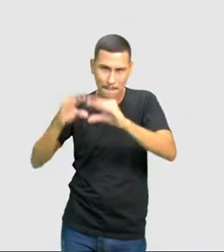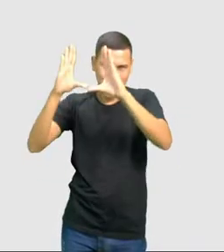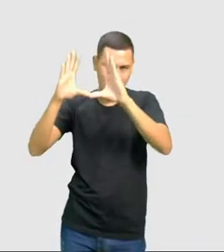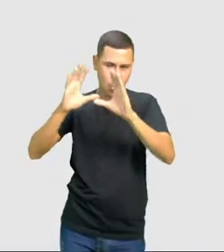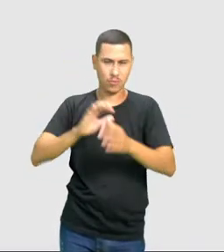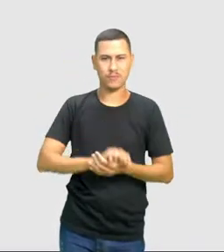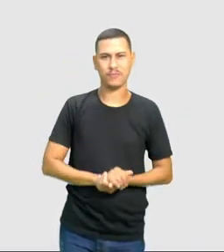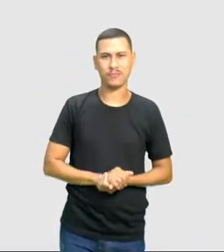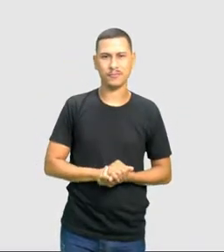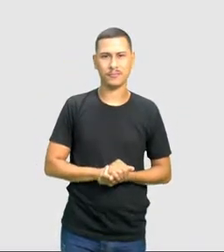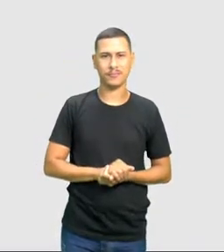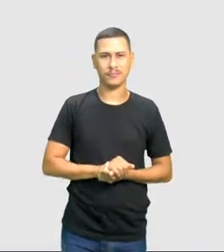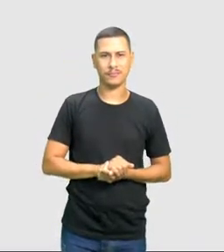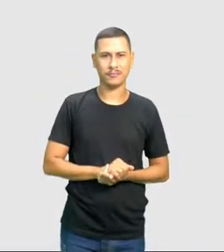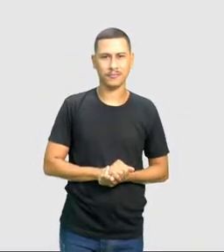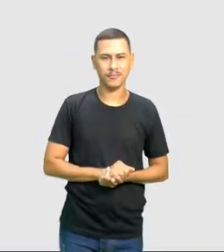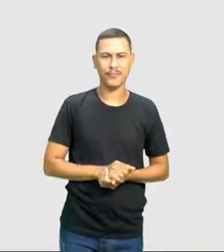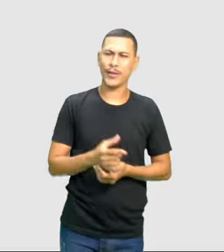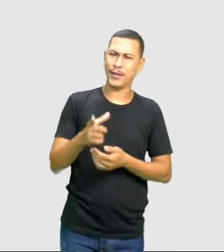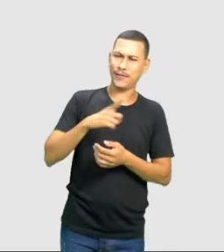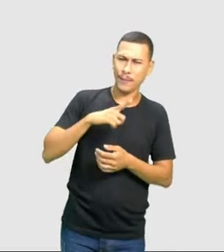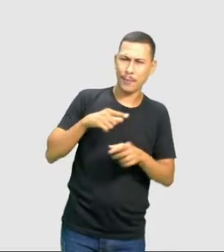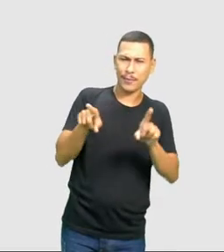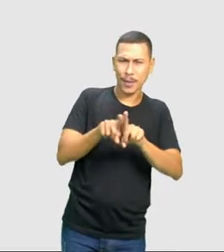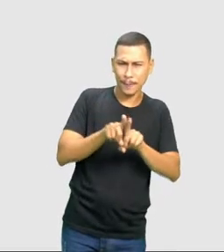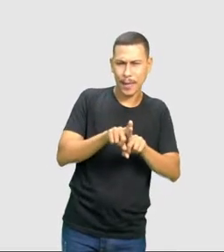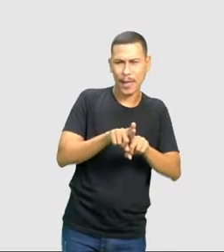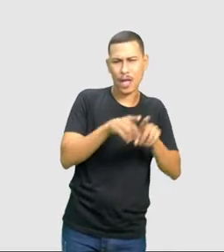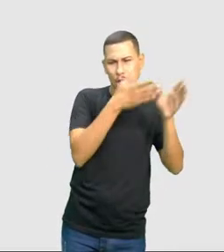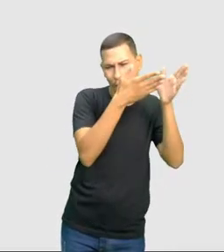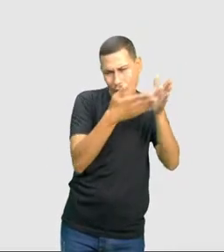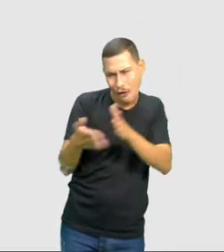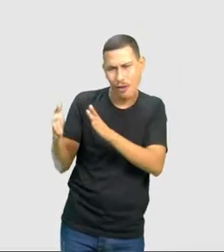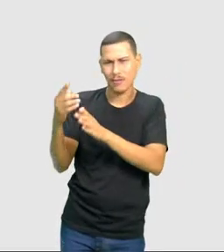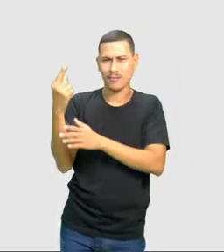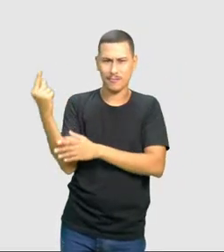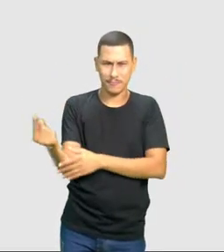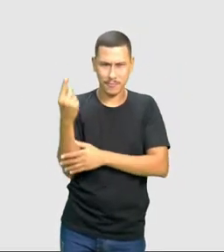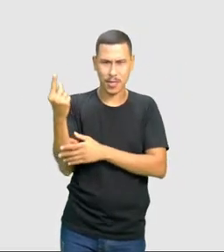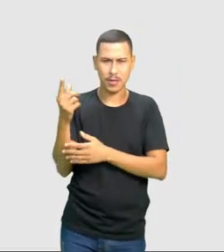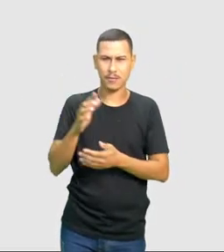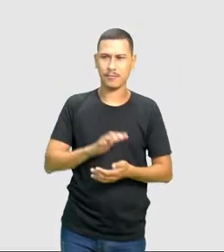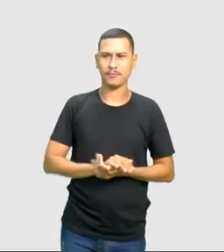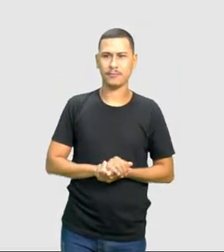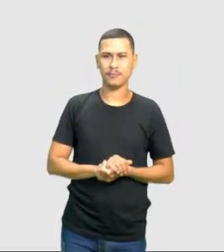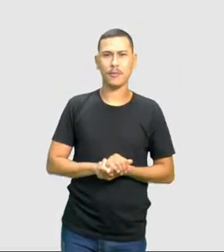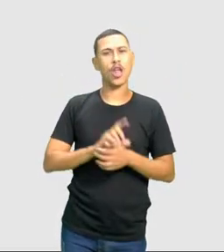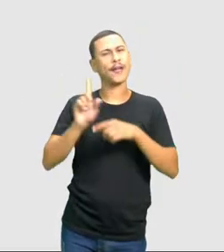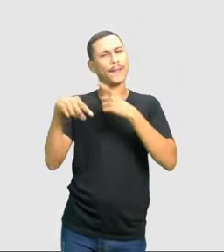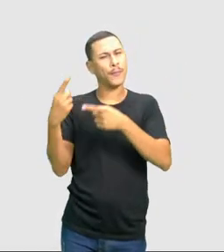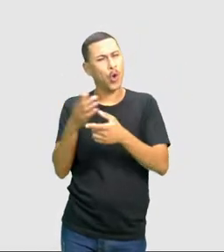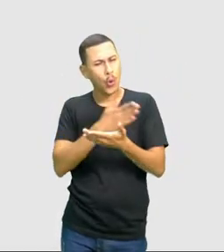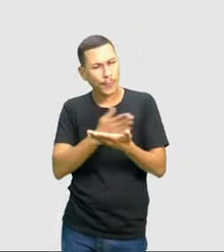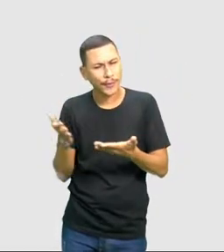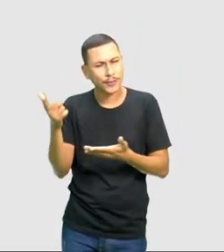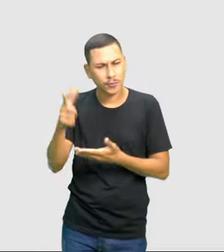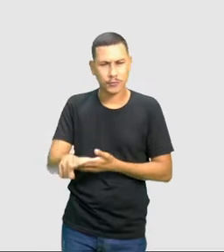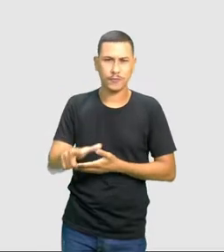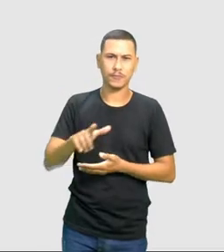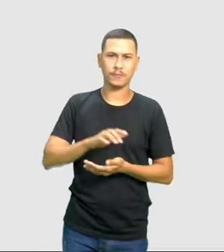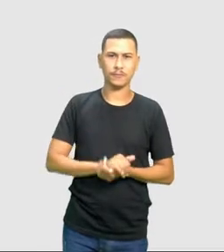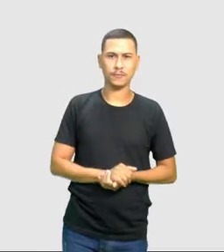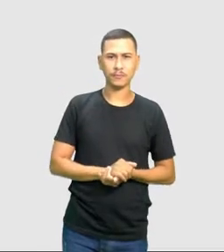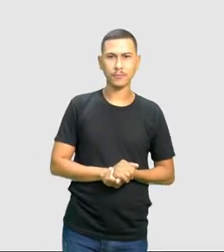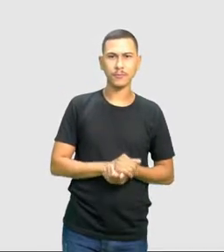maior. Tivemos a primeira sequência. Logo em seguida, começa de novo.